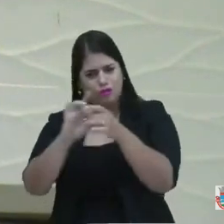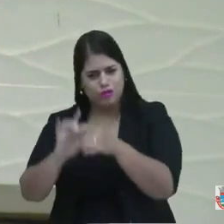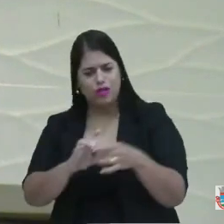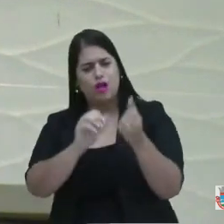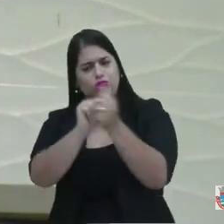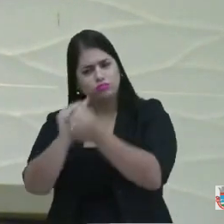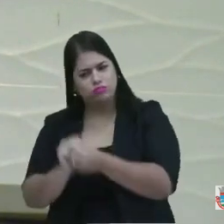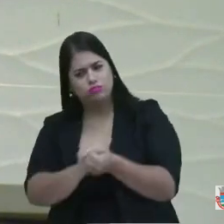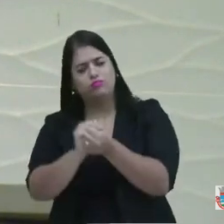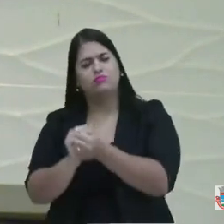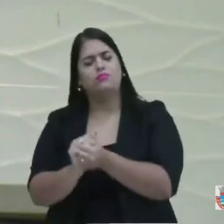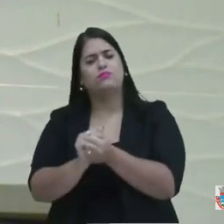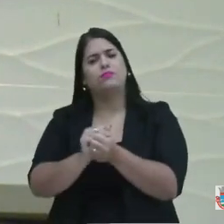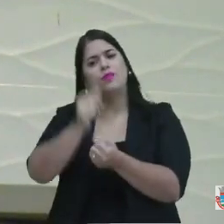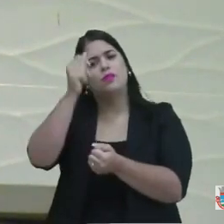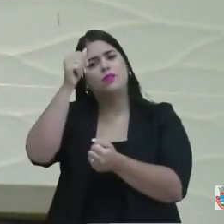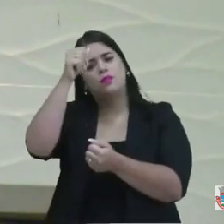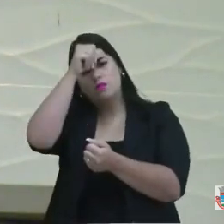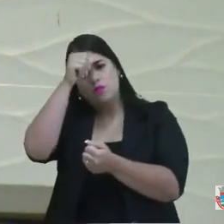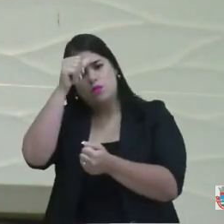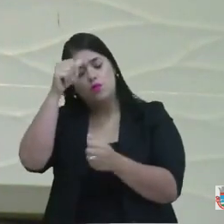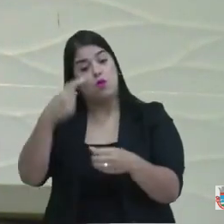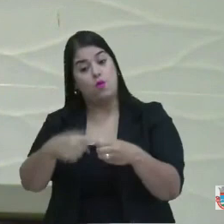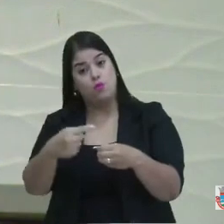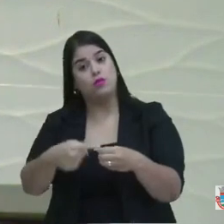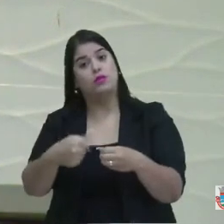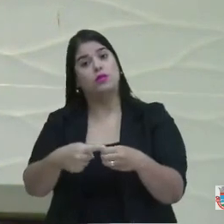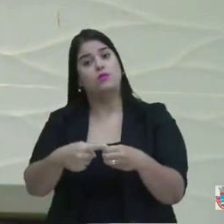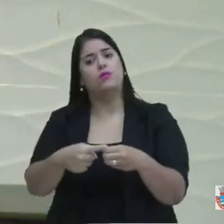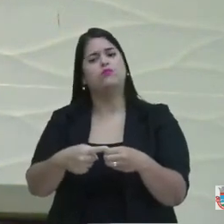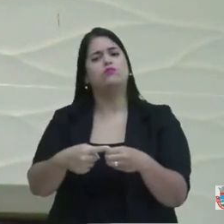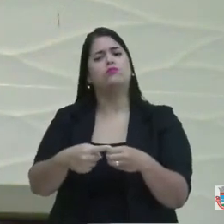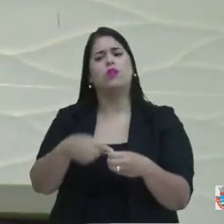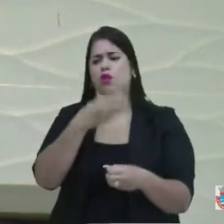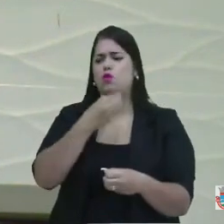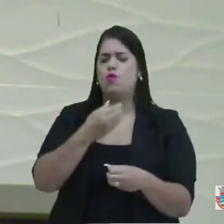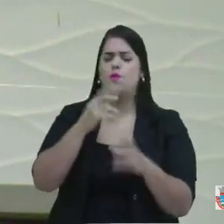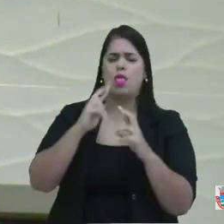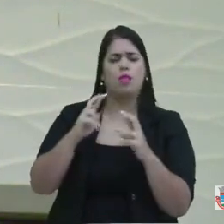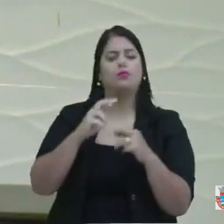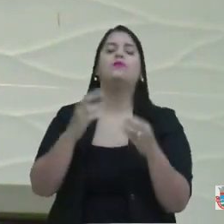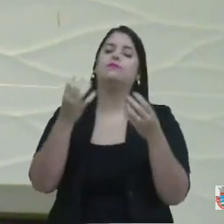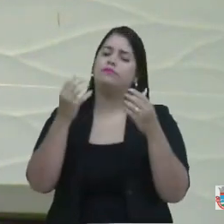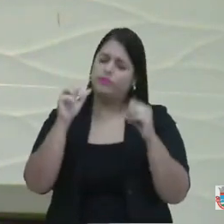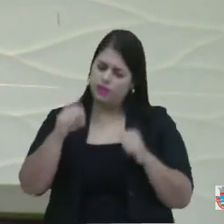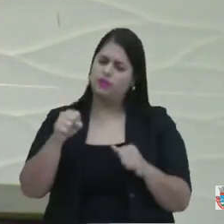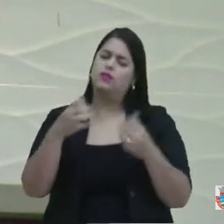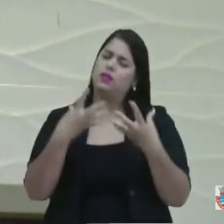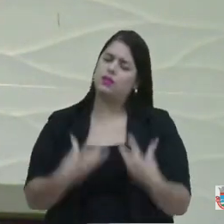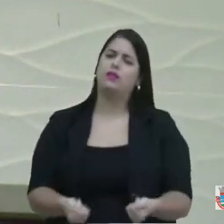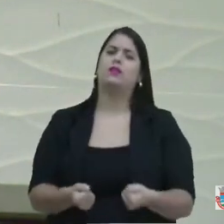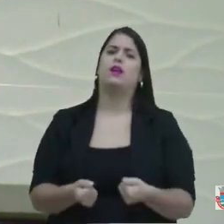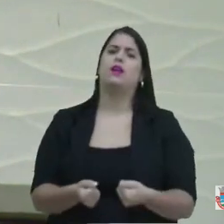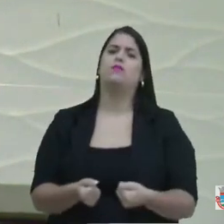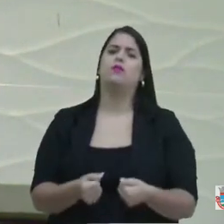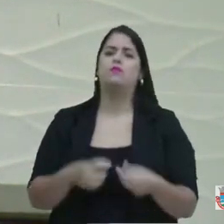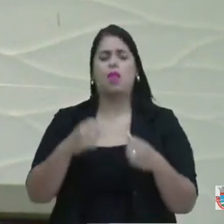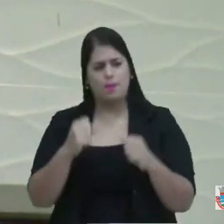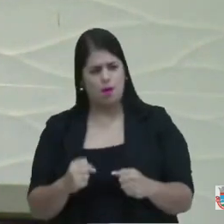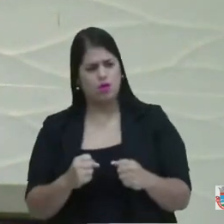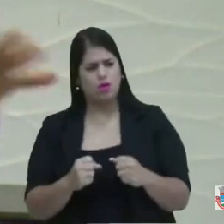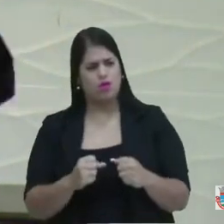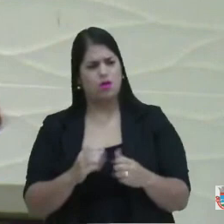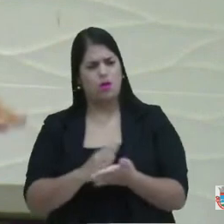têm a obrigação de fazer pela população. Aí eu até perguntei ao vereador Vanildo, e aí, nós podemos botar o